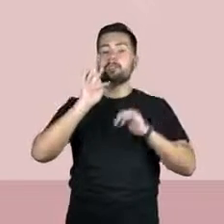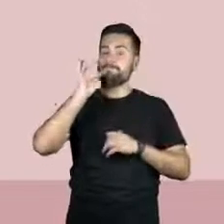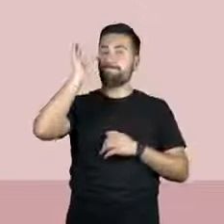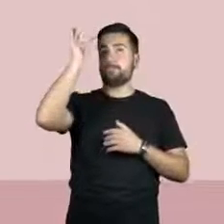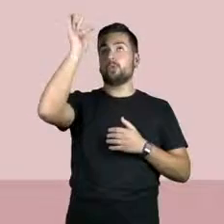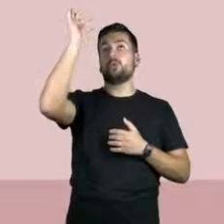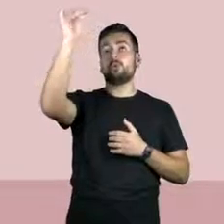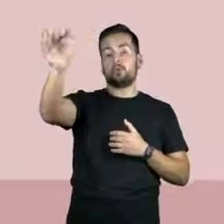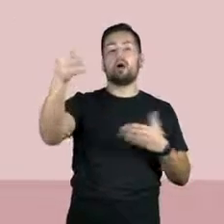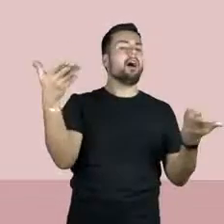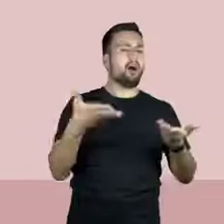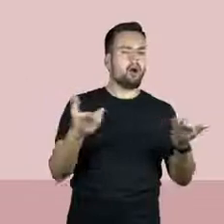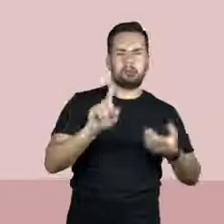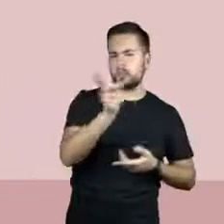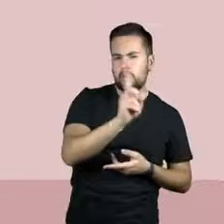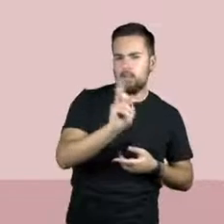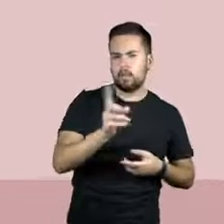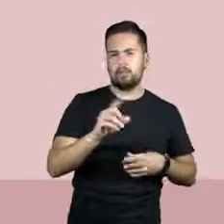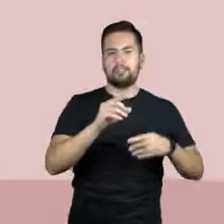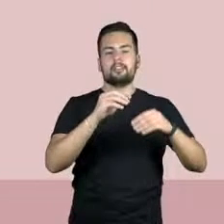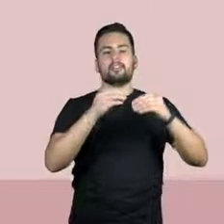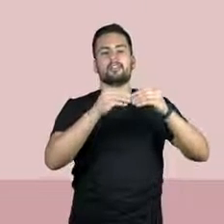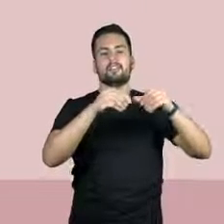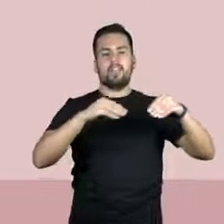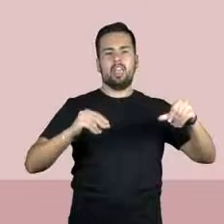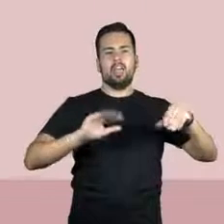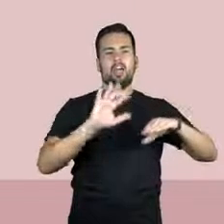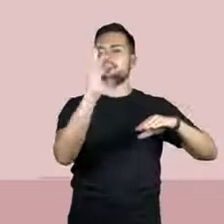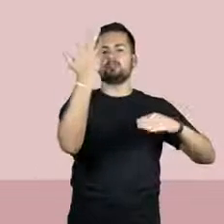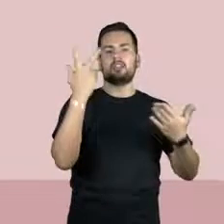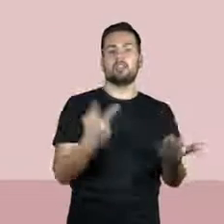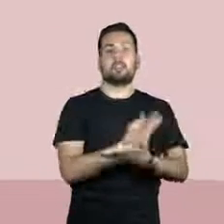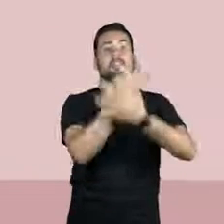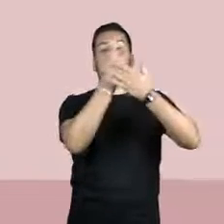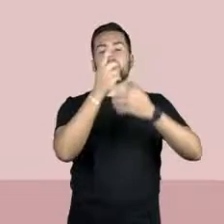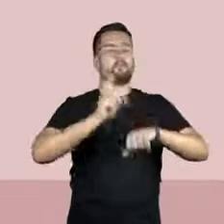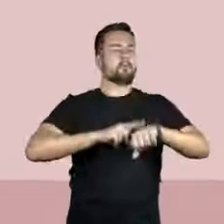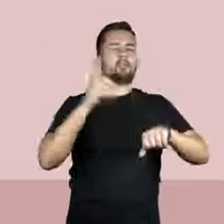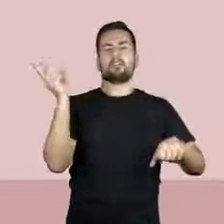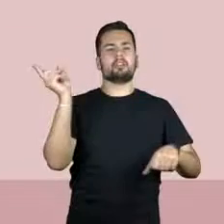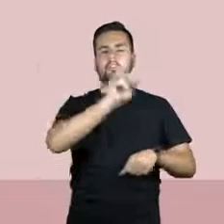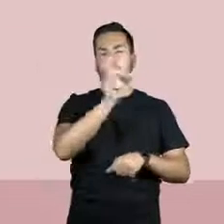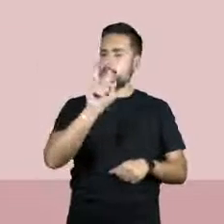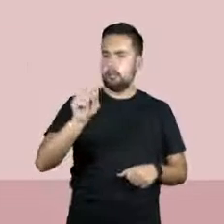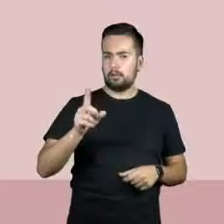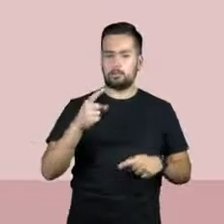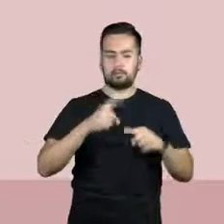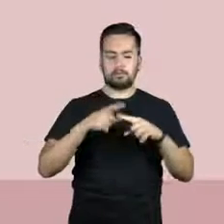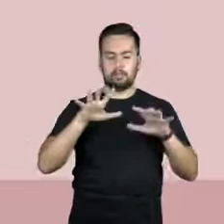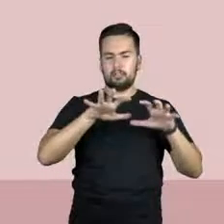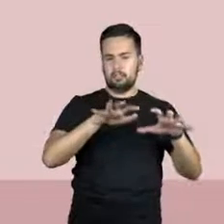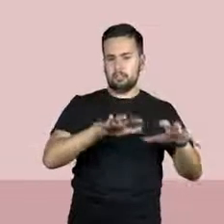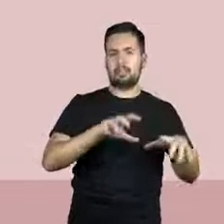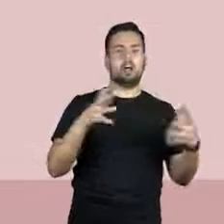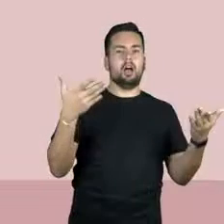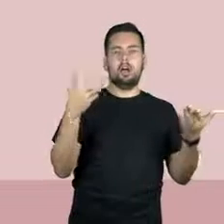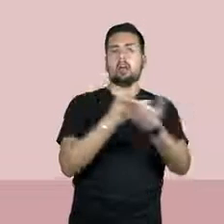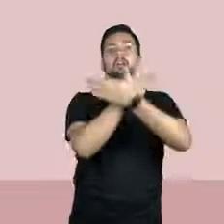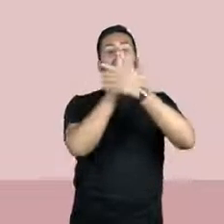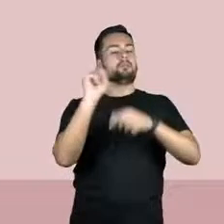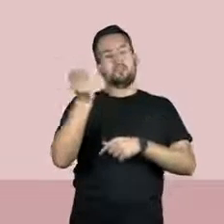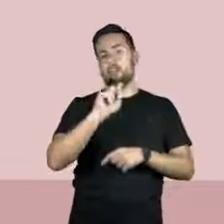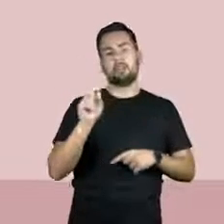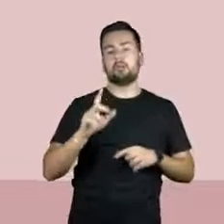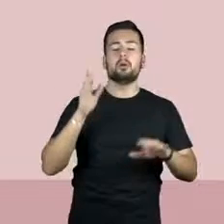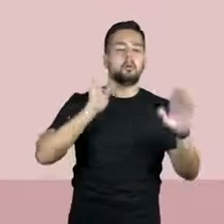né, ruptura de terra não necessariamente precisa acontecer no momento, quando você aplica o carregamento, né, isso muitas vezes é um